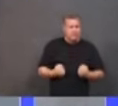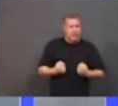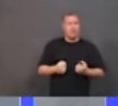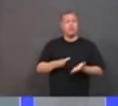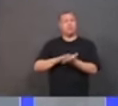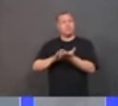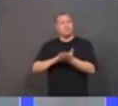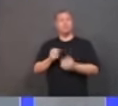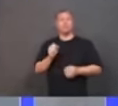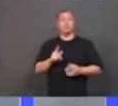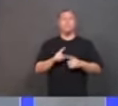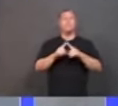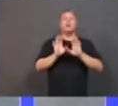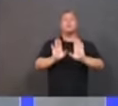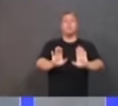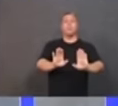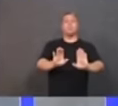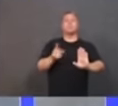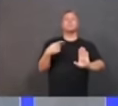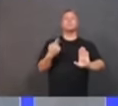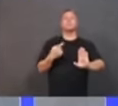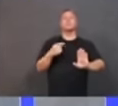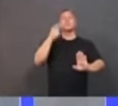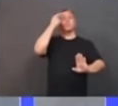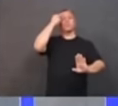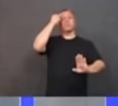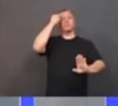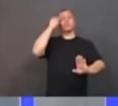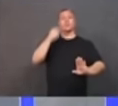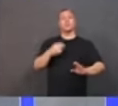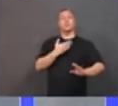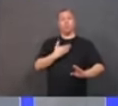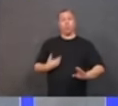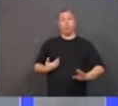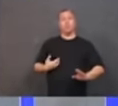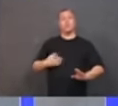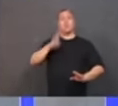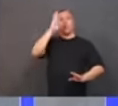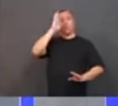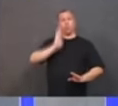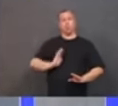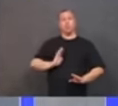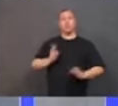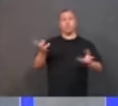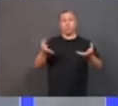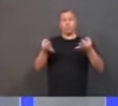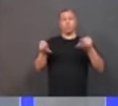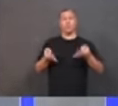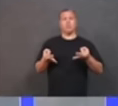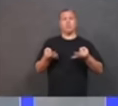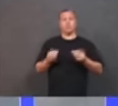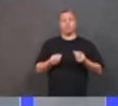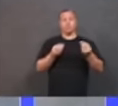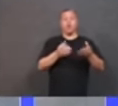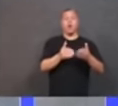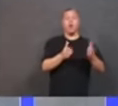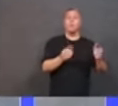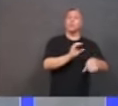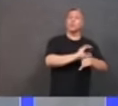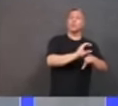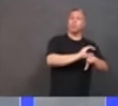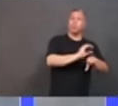condição de uma universidade pública, gratuita, de qualidade, que ofereça cursos para a sociedade como um todo, sem